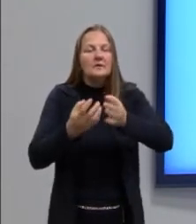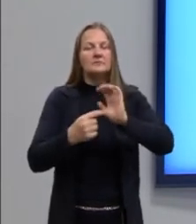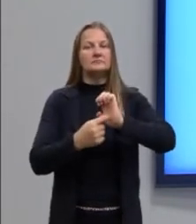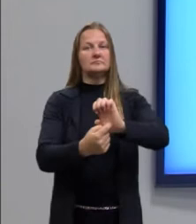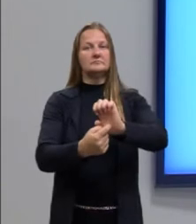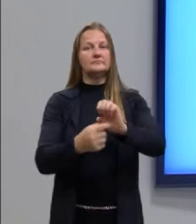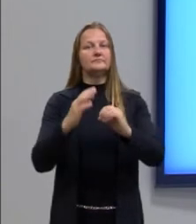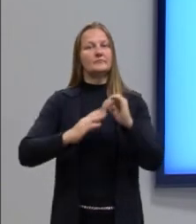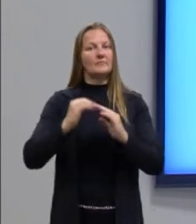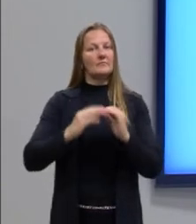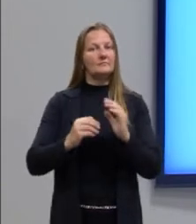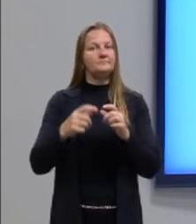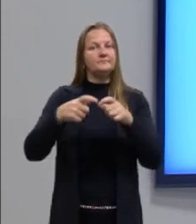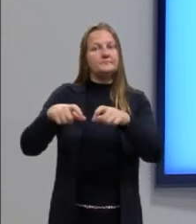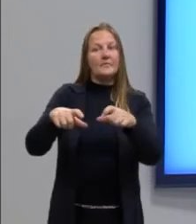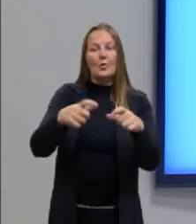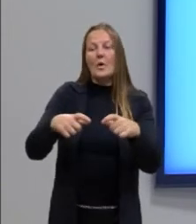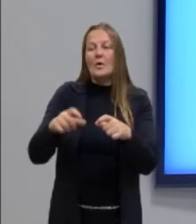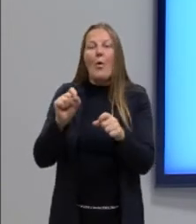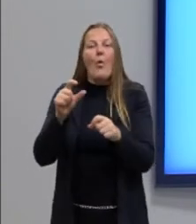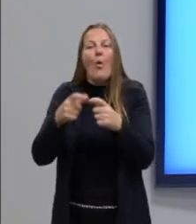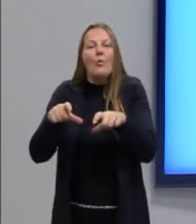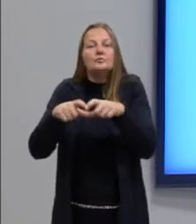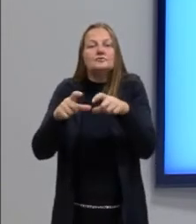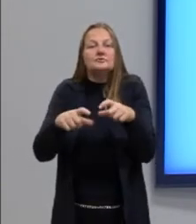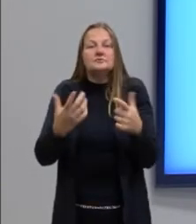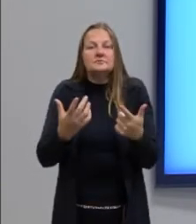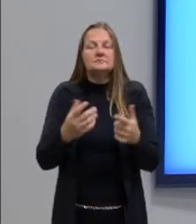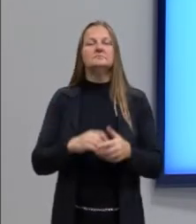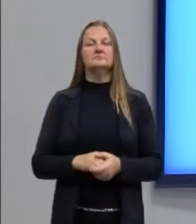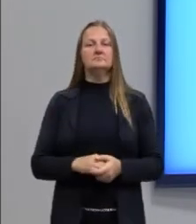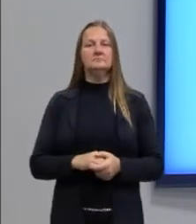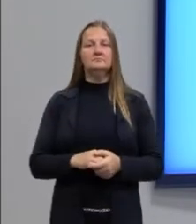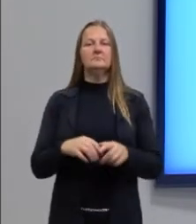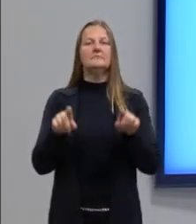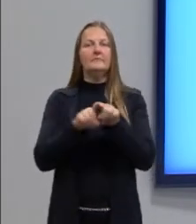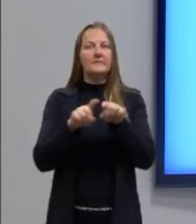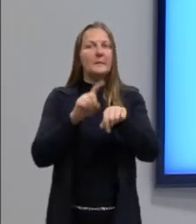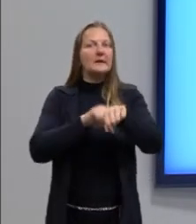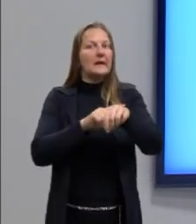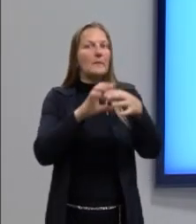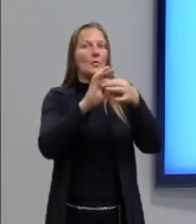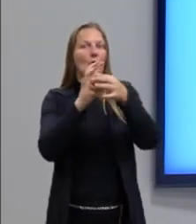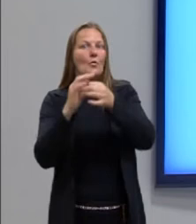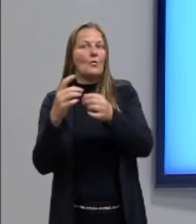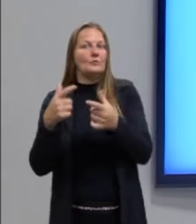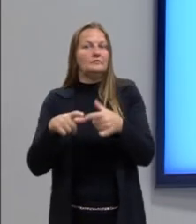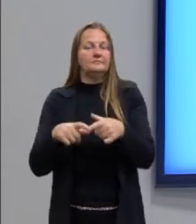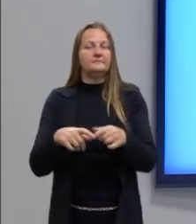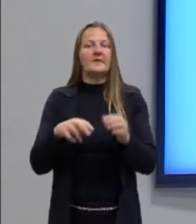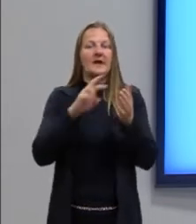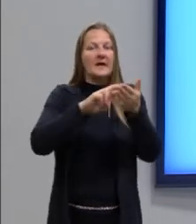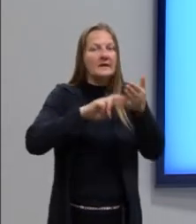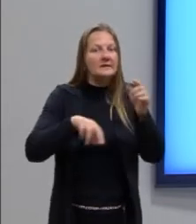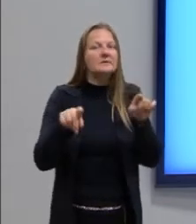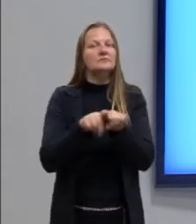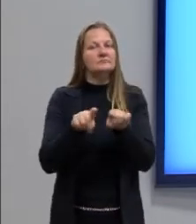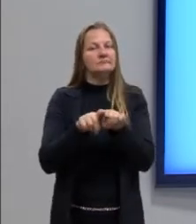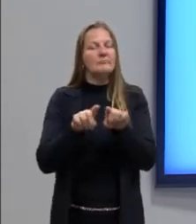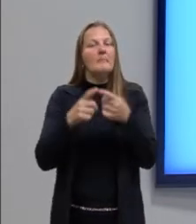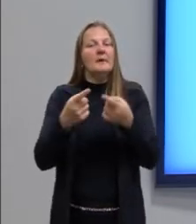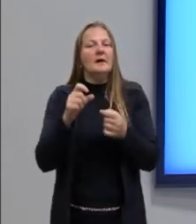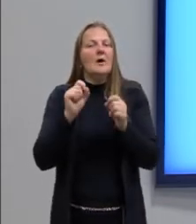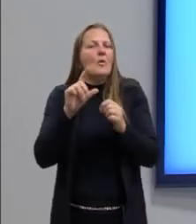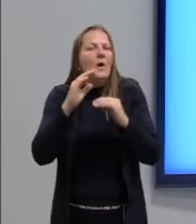por um fato acontecimento isso também acontece na redação tá mas aí tem a diferença Quais